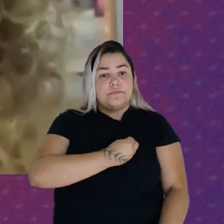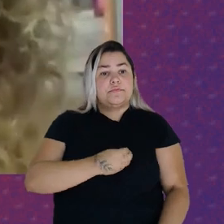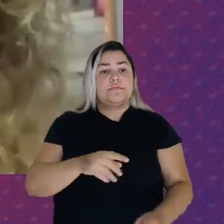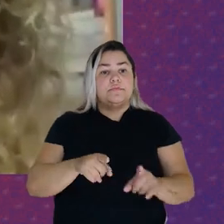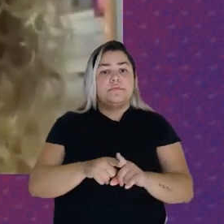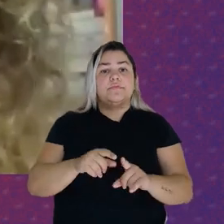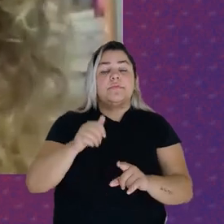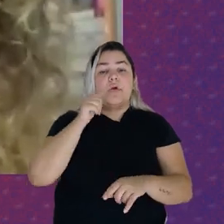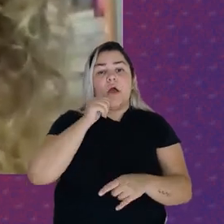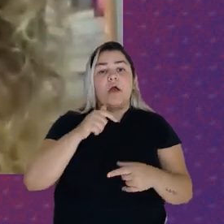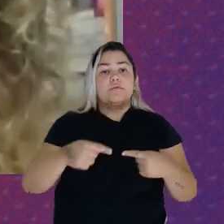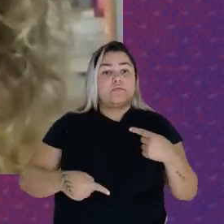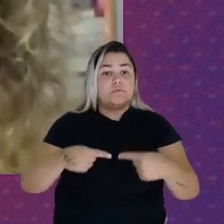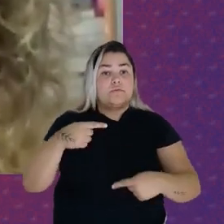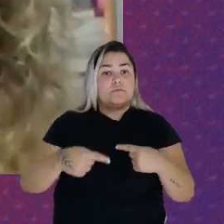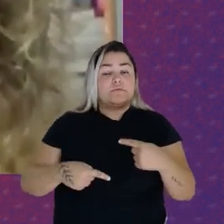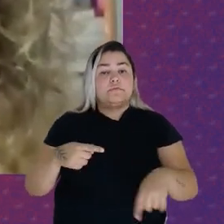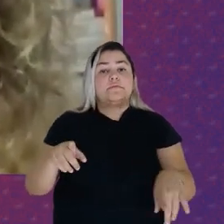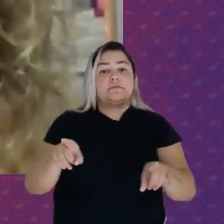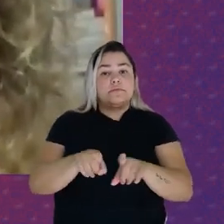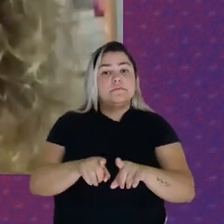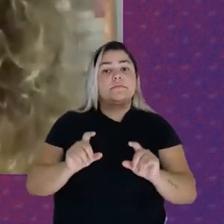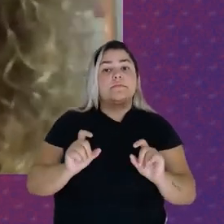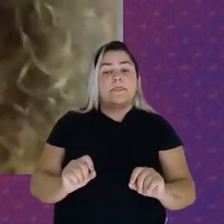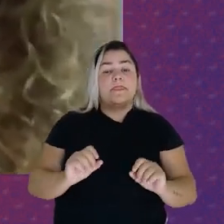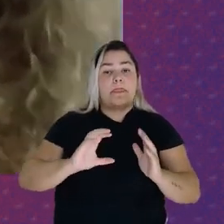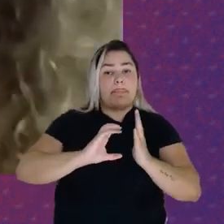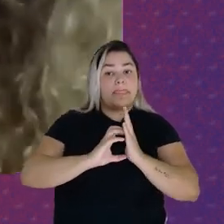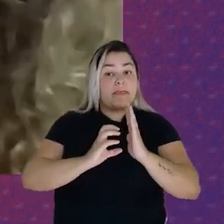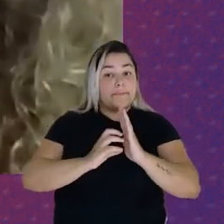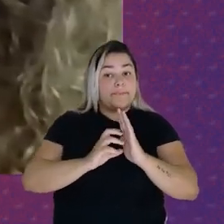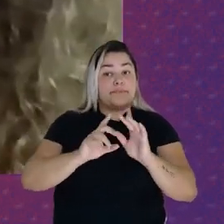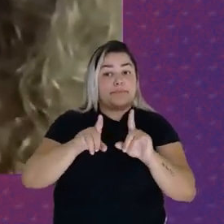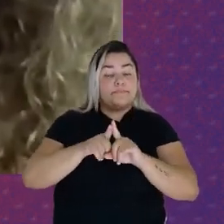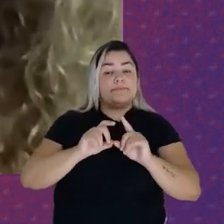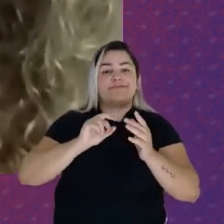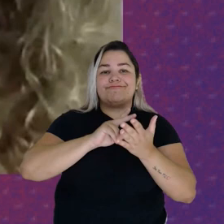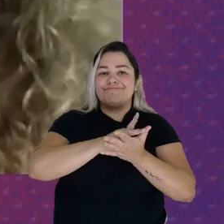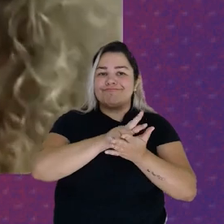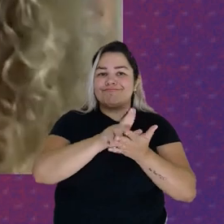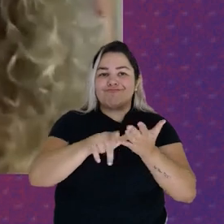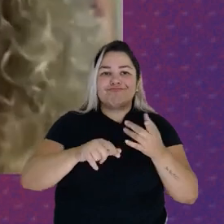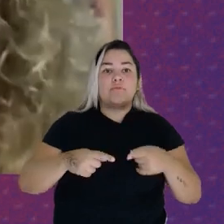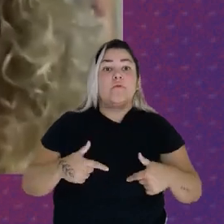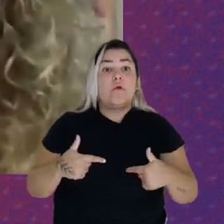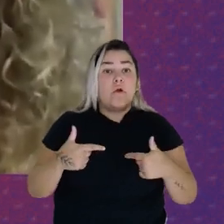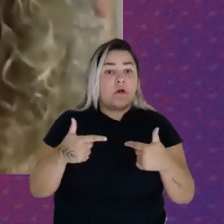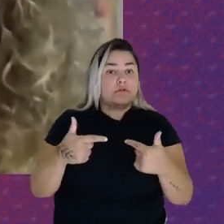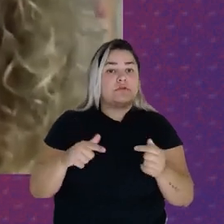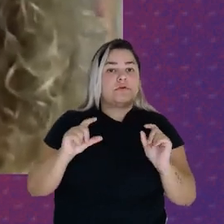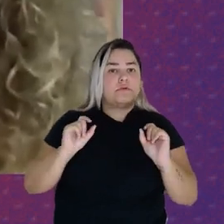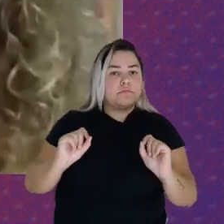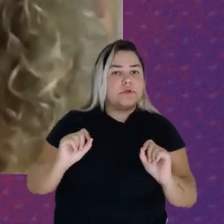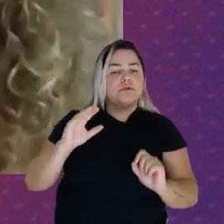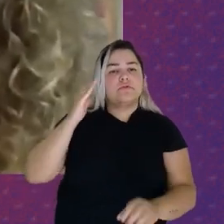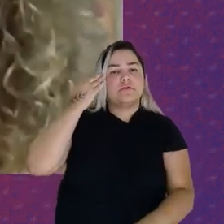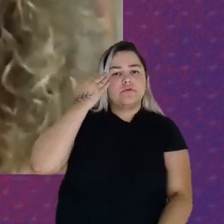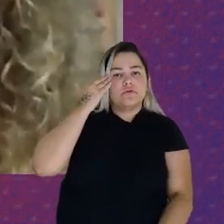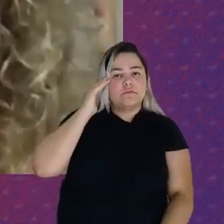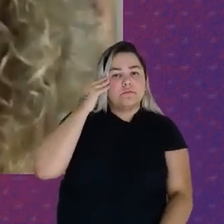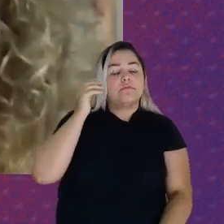Nesse processo, quando eu decidi ser candidata, a gente passou por diversos desafios numa compreensão de